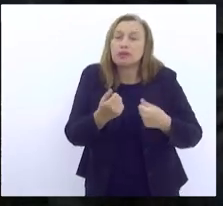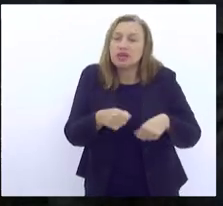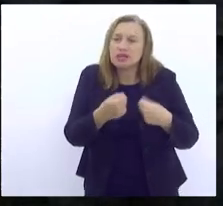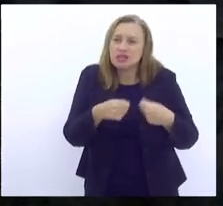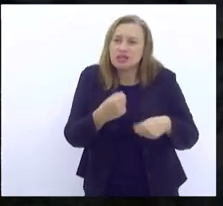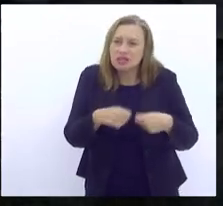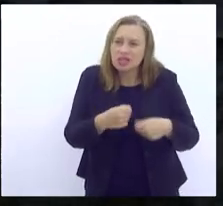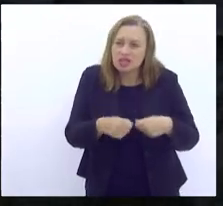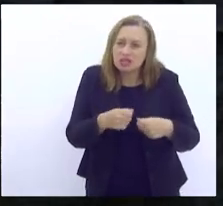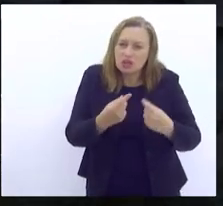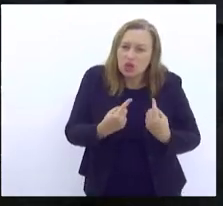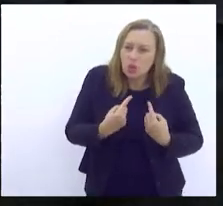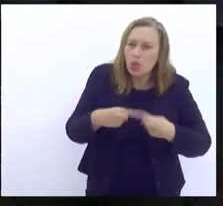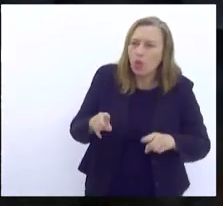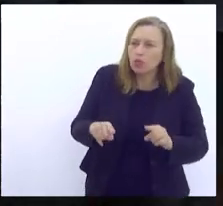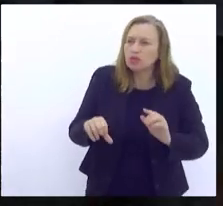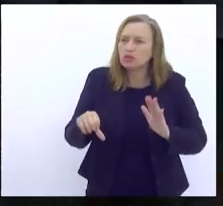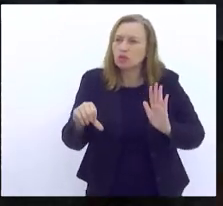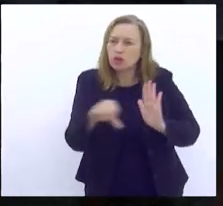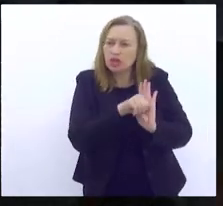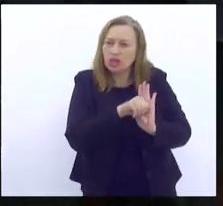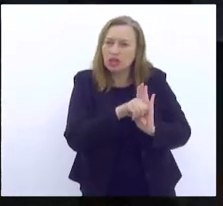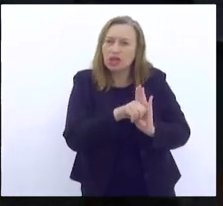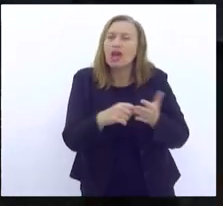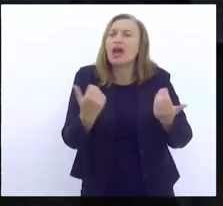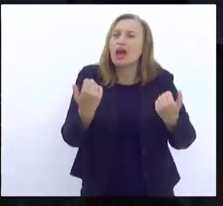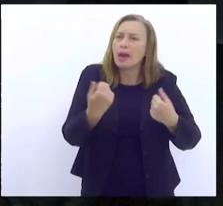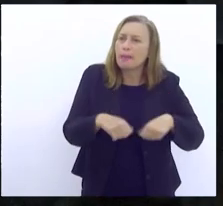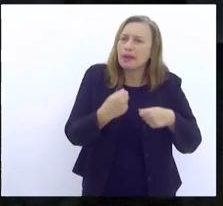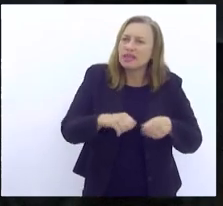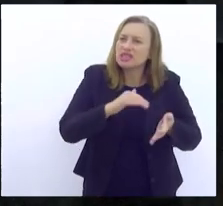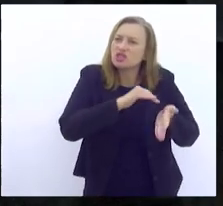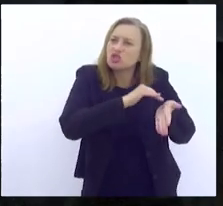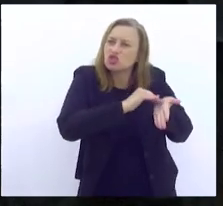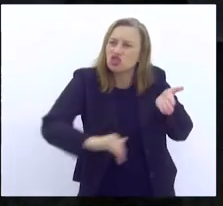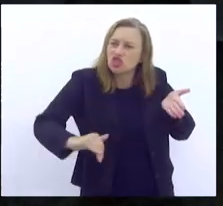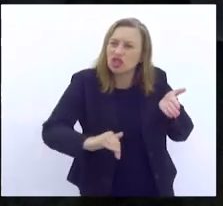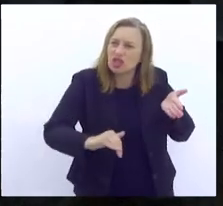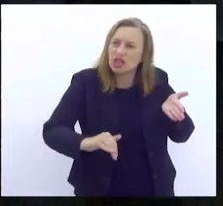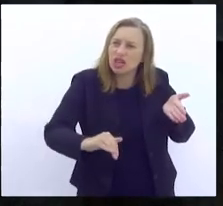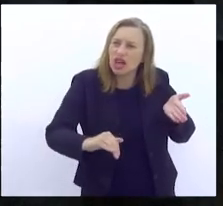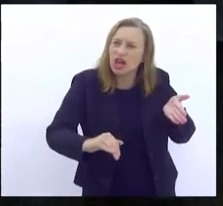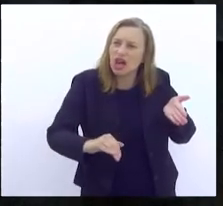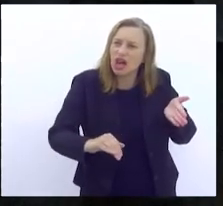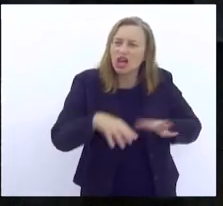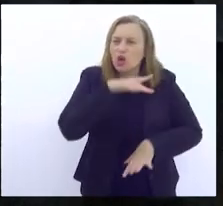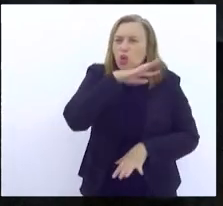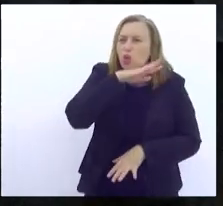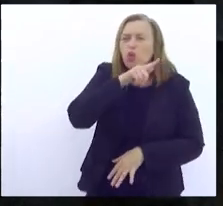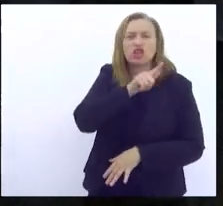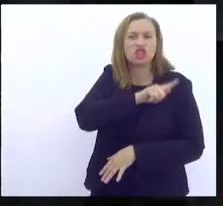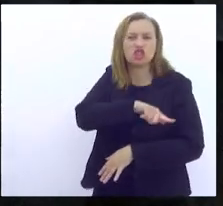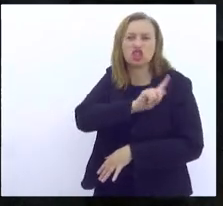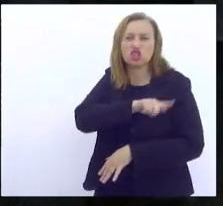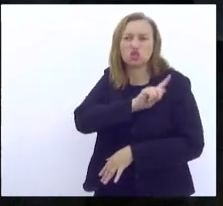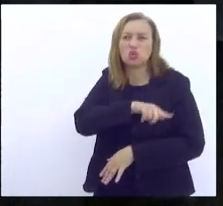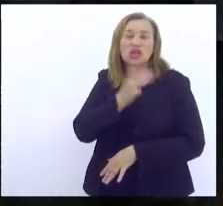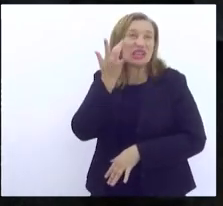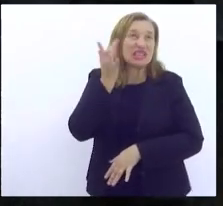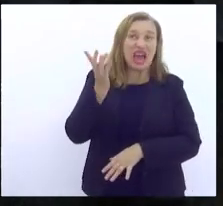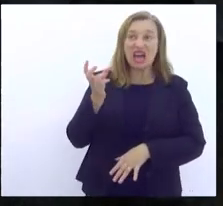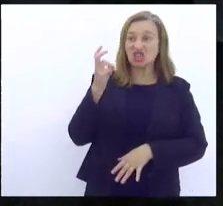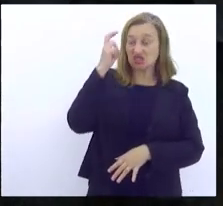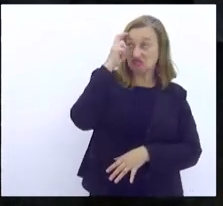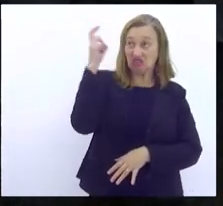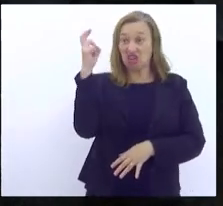na criminalidade e é preciso tirar esses péssimos gestores, esses que se acham